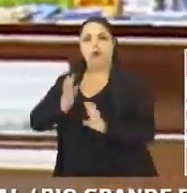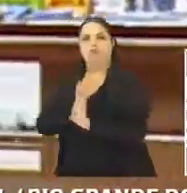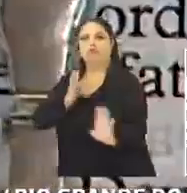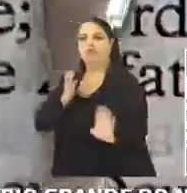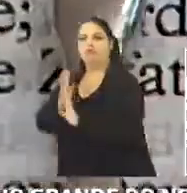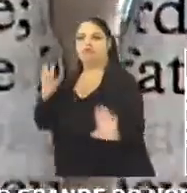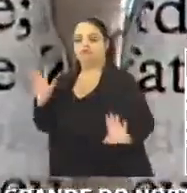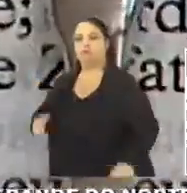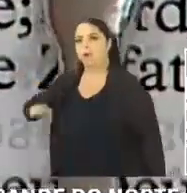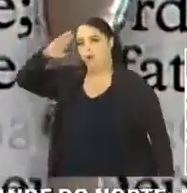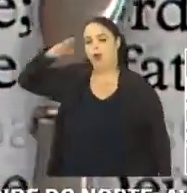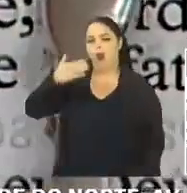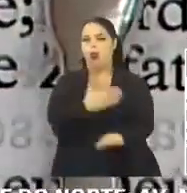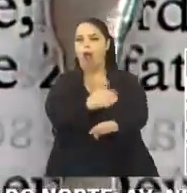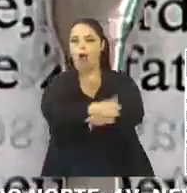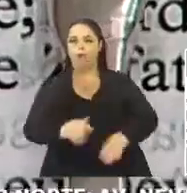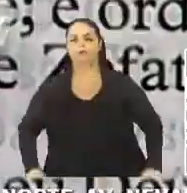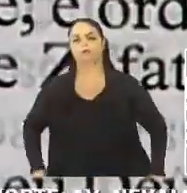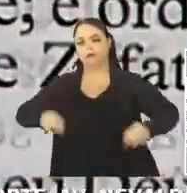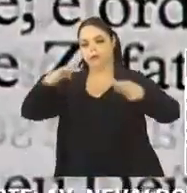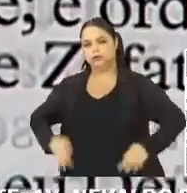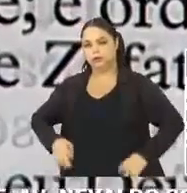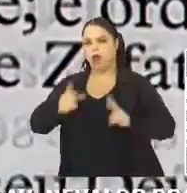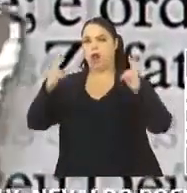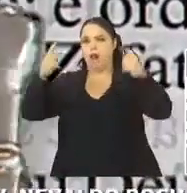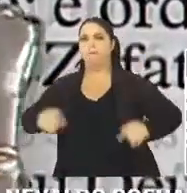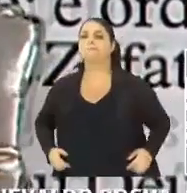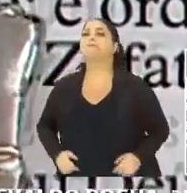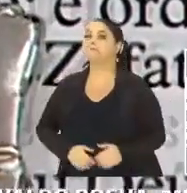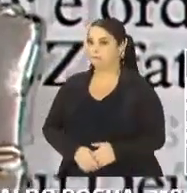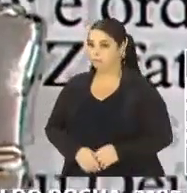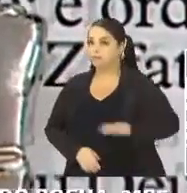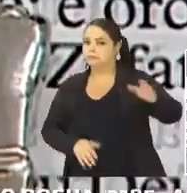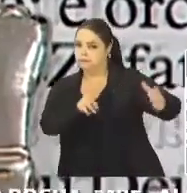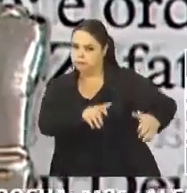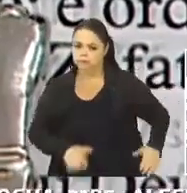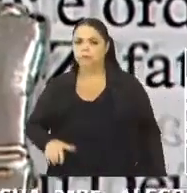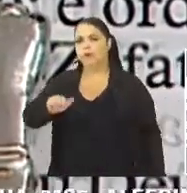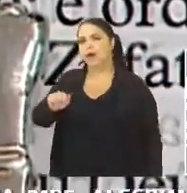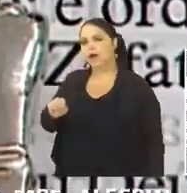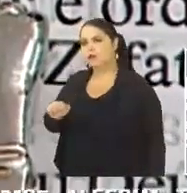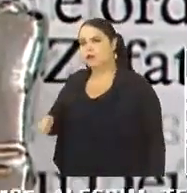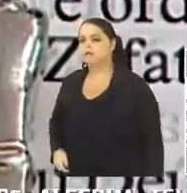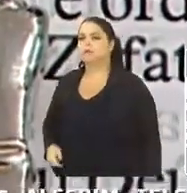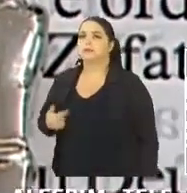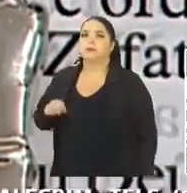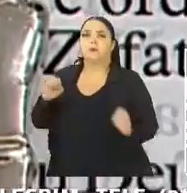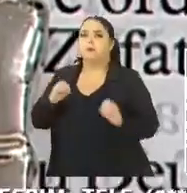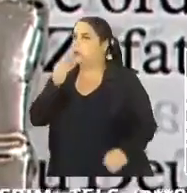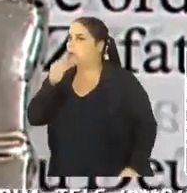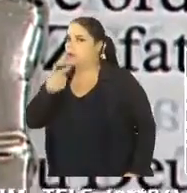e no treinamento deles. Ele estava certo que ia vencer. Asa, por sua vez, sabendo que não tinha a mínima